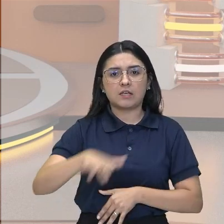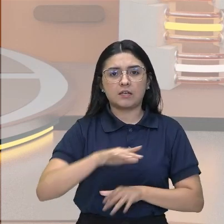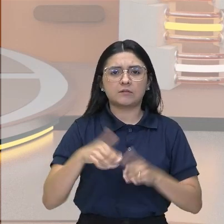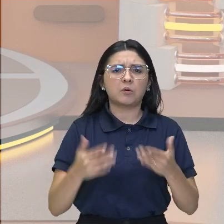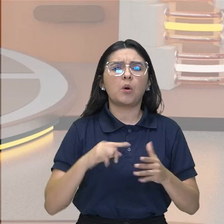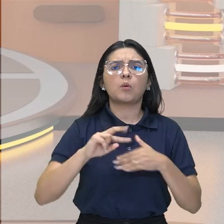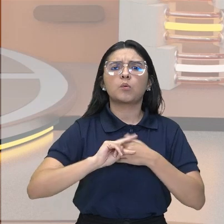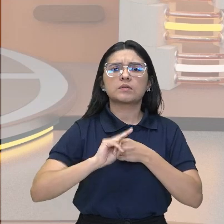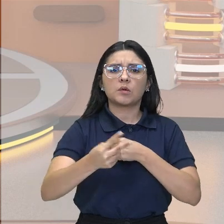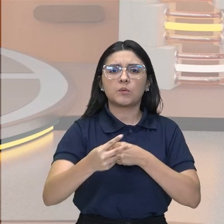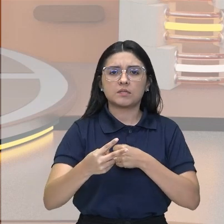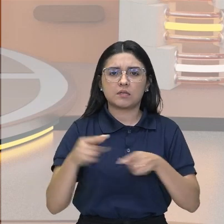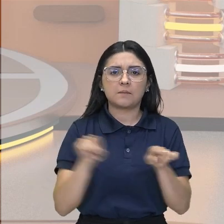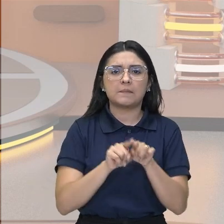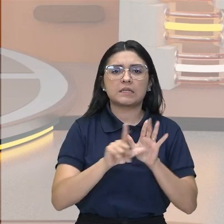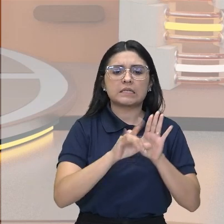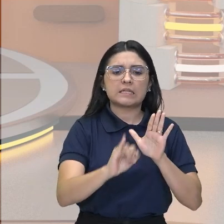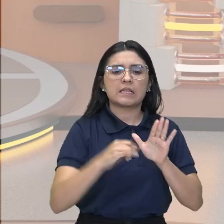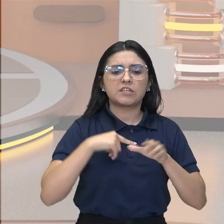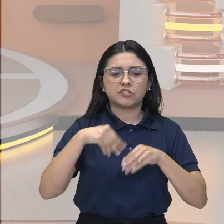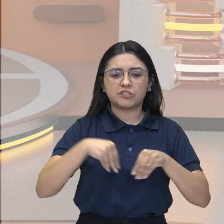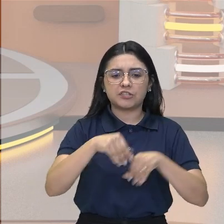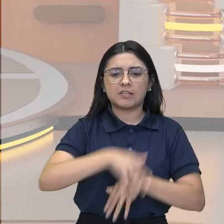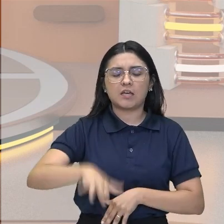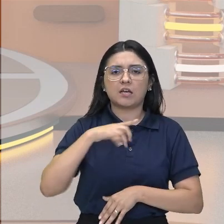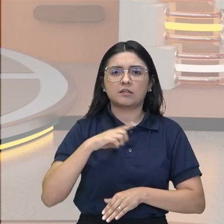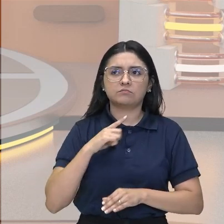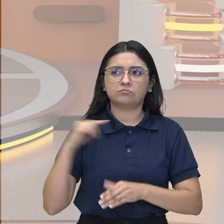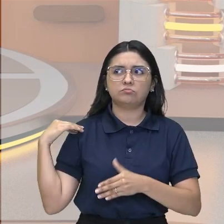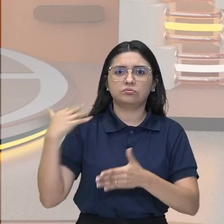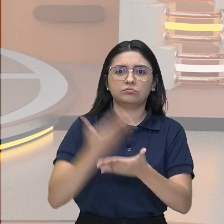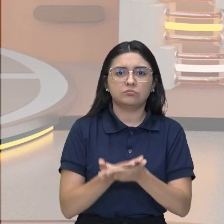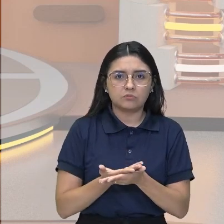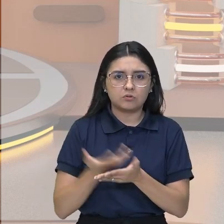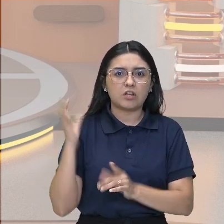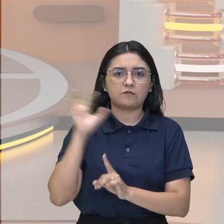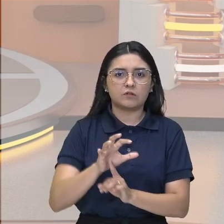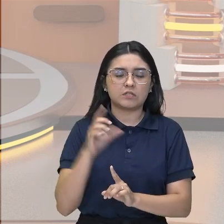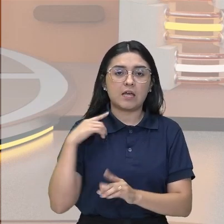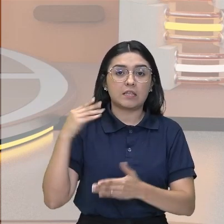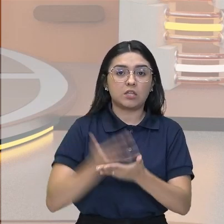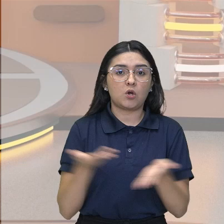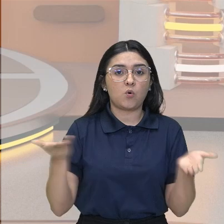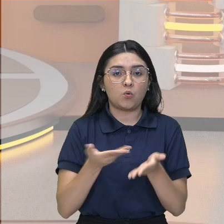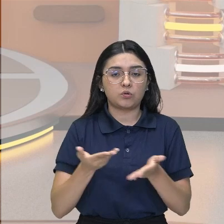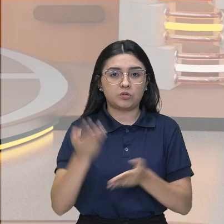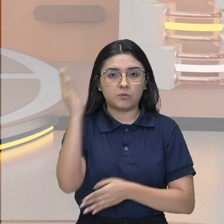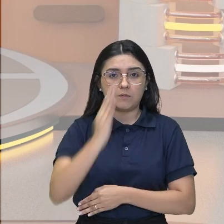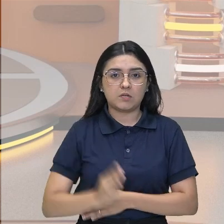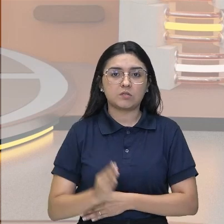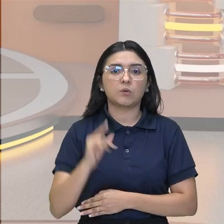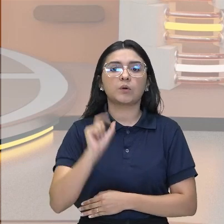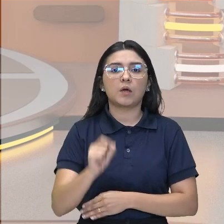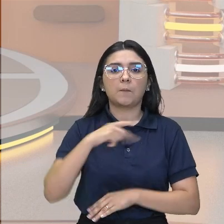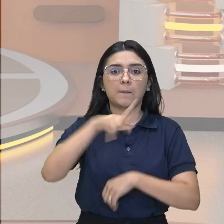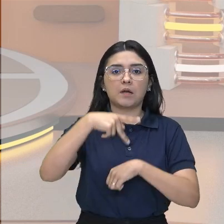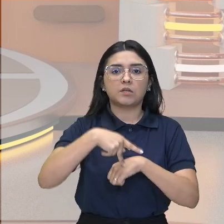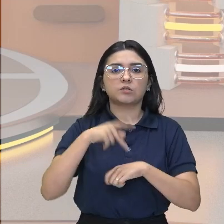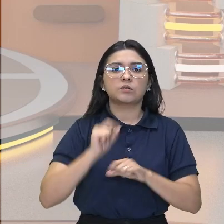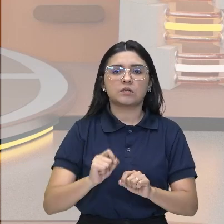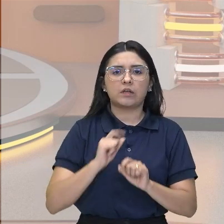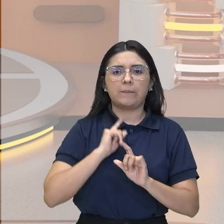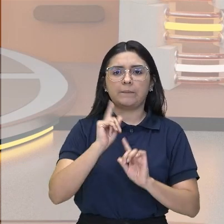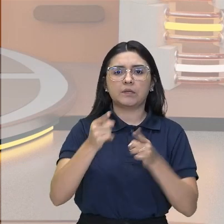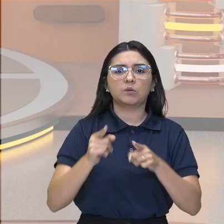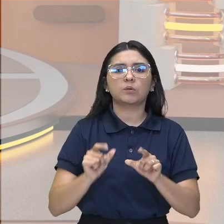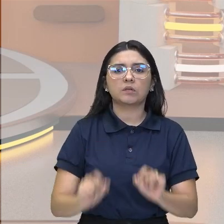Terras, inclusive, o reflexo dela até nos dias de hoje, como a gente sente o Brasil sendo um país que é ali comandado muitas